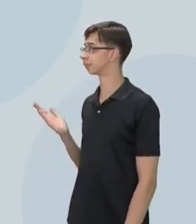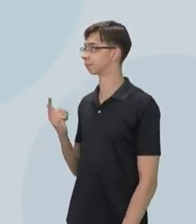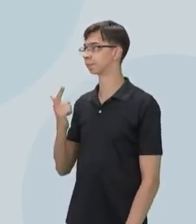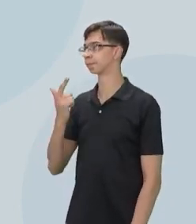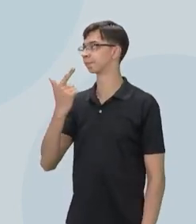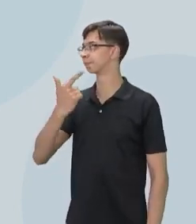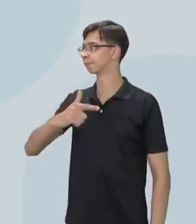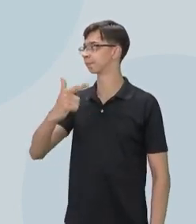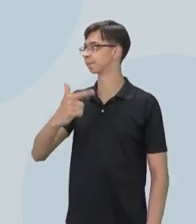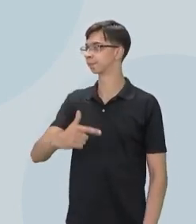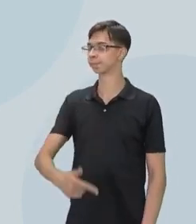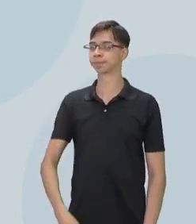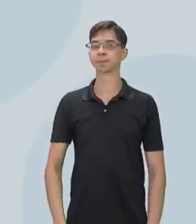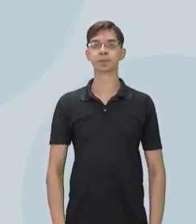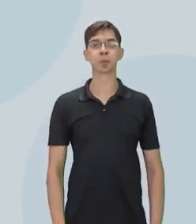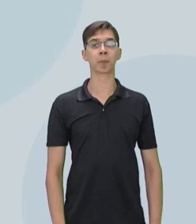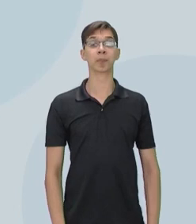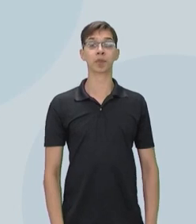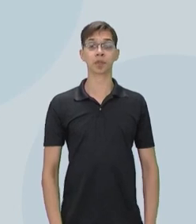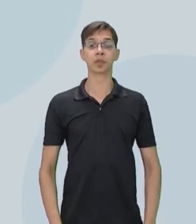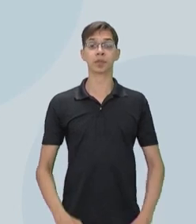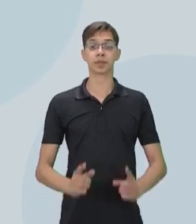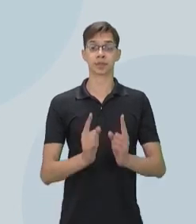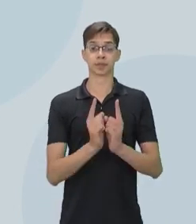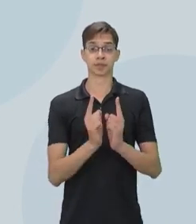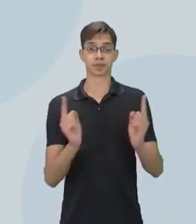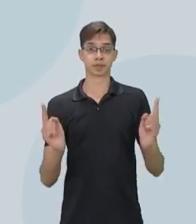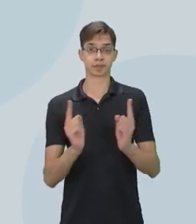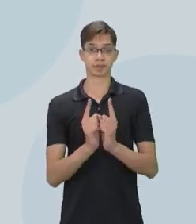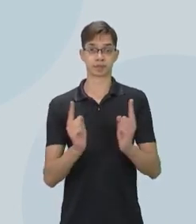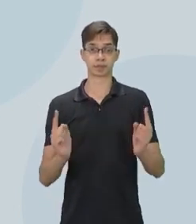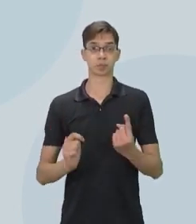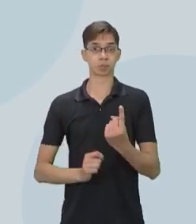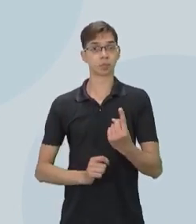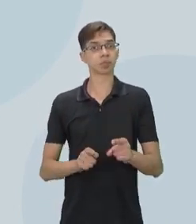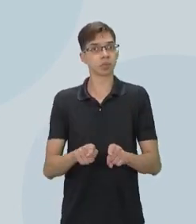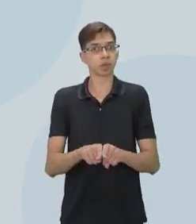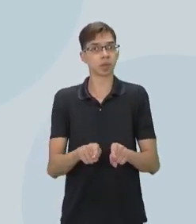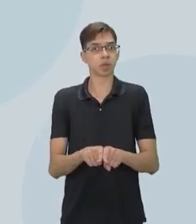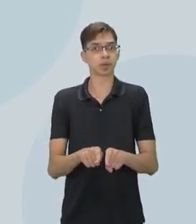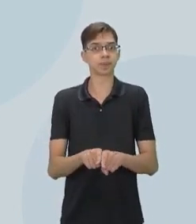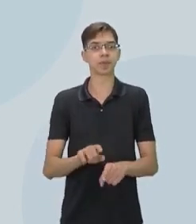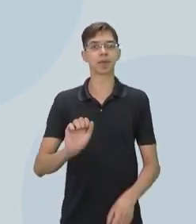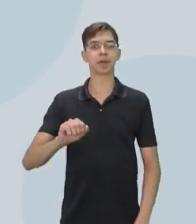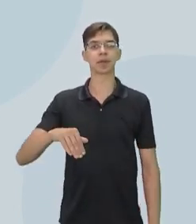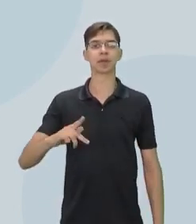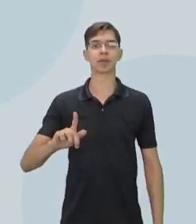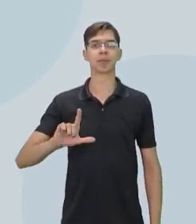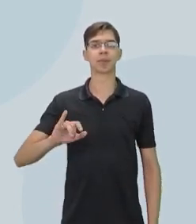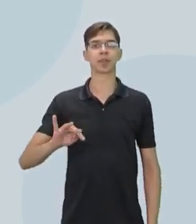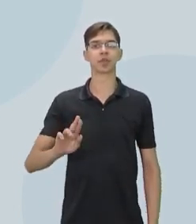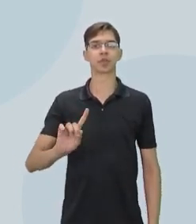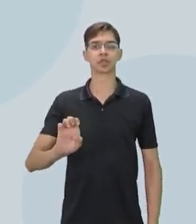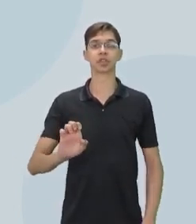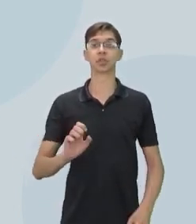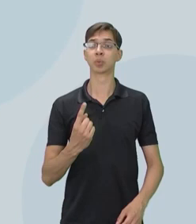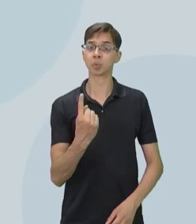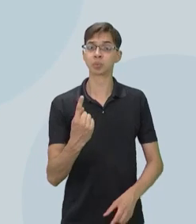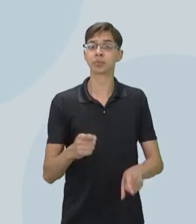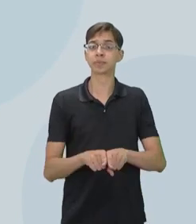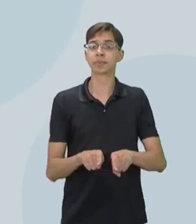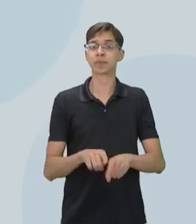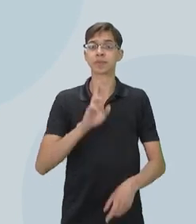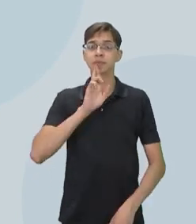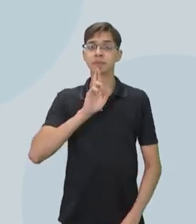pela origem. E a amplitude dela também é 1 aqui, ó. Também é 1. Então, não seria a alternativa